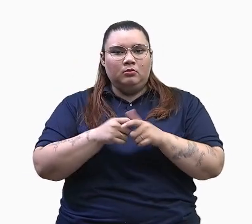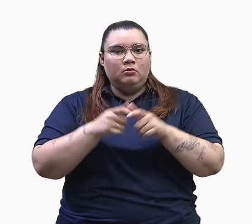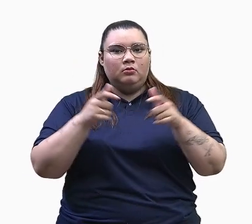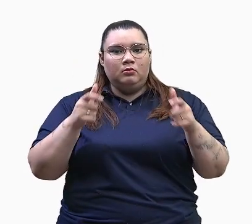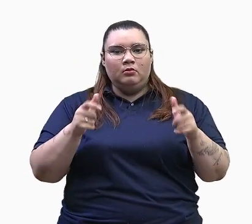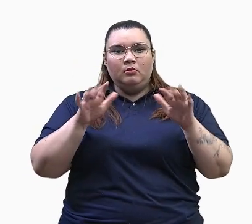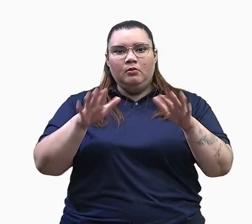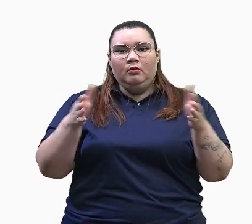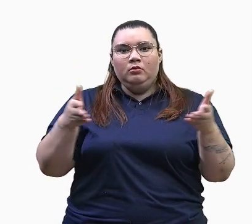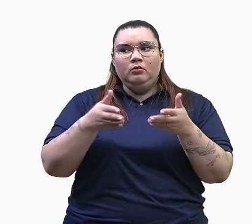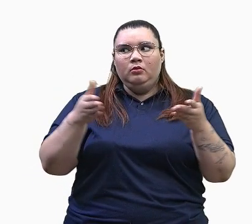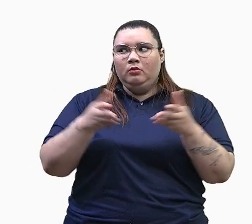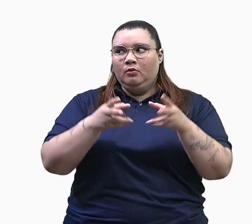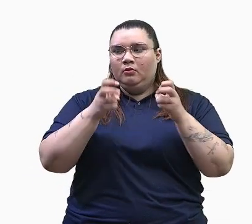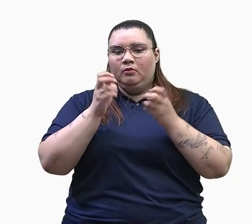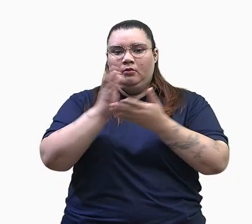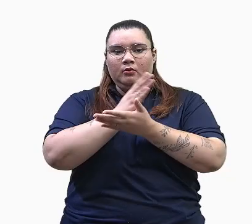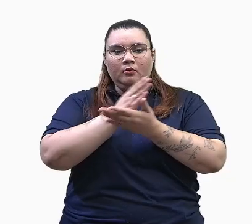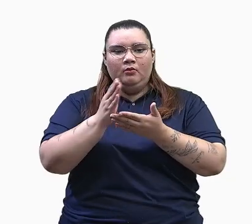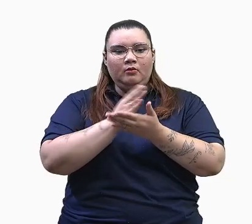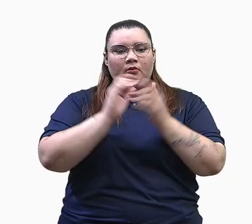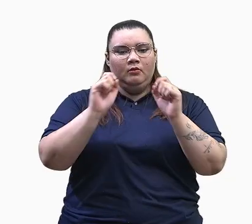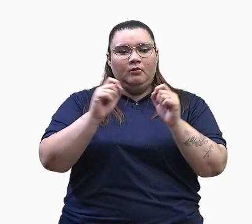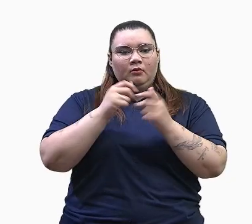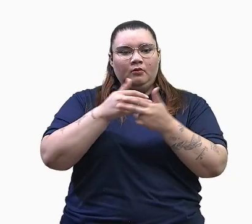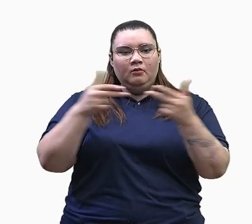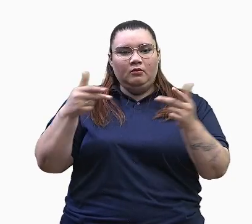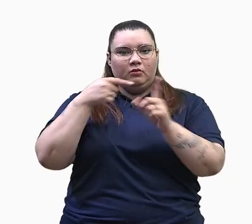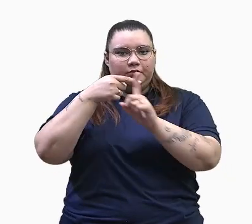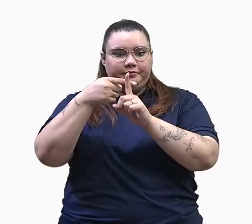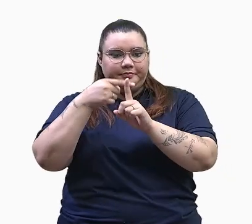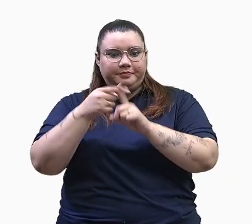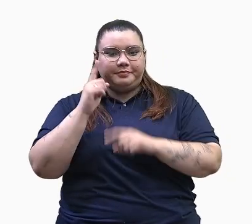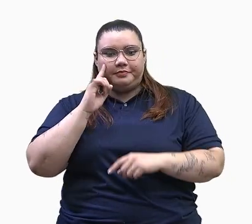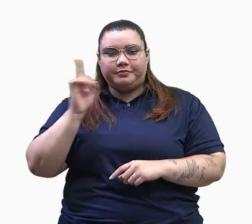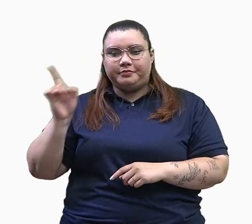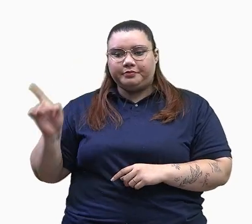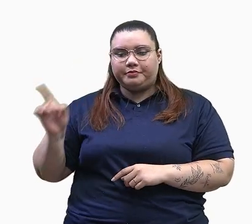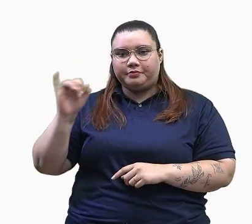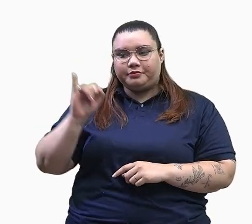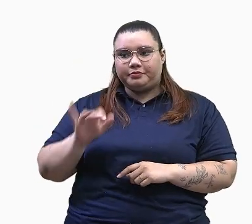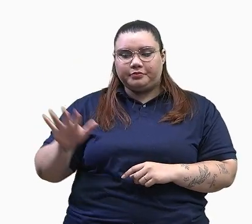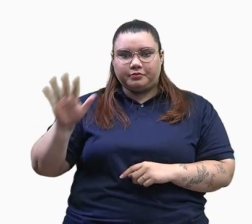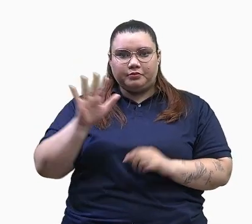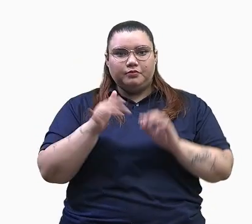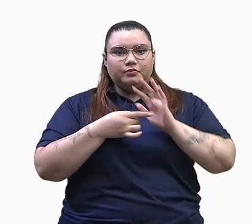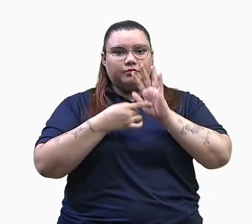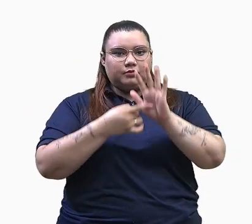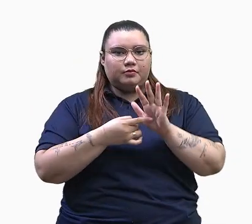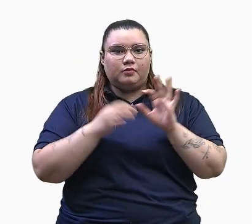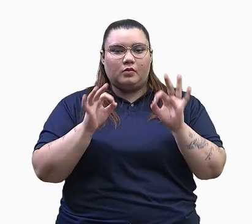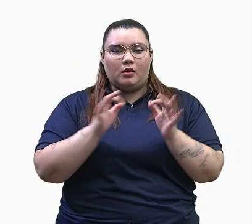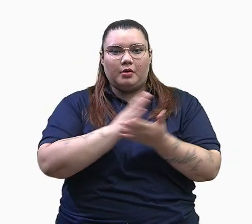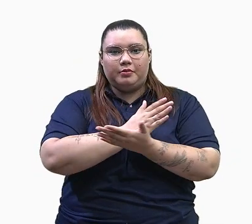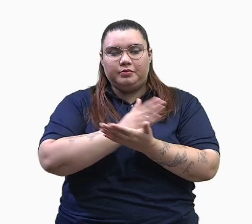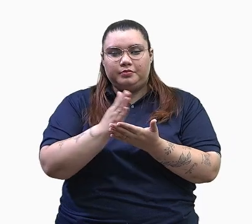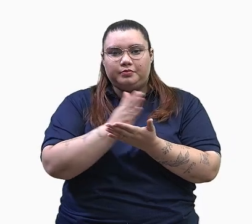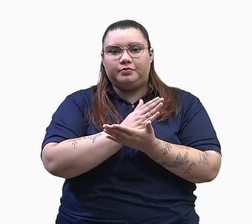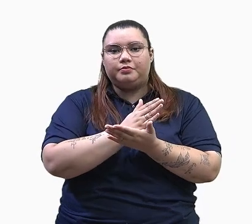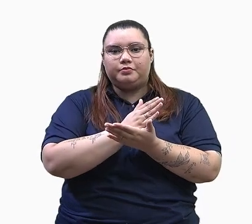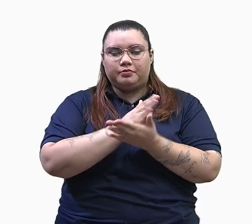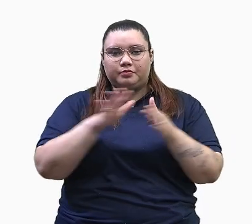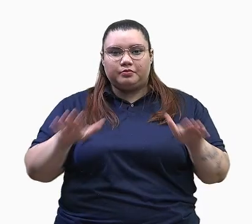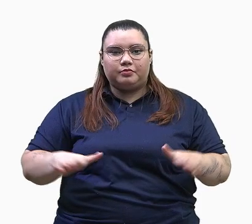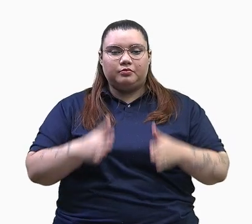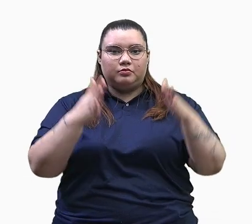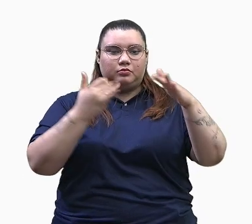Vamos observar agora algumas das vantagens. Aí a imagem para vocês mais uma vez observarem, né? Algumas das usinas.